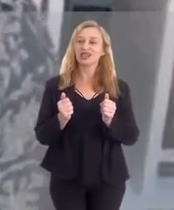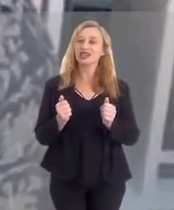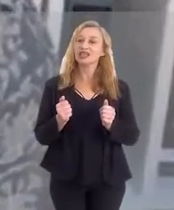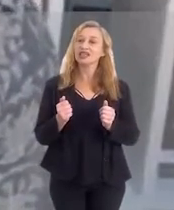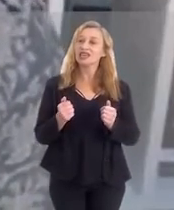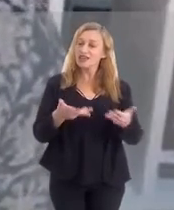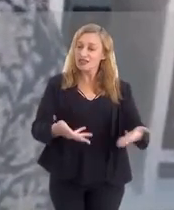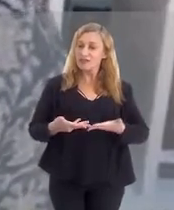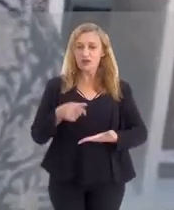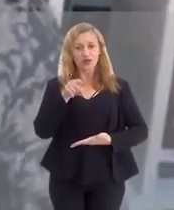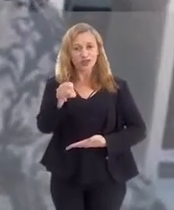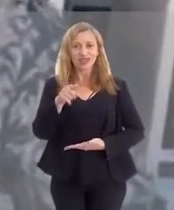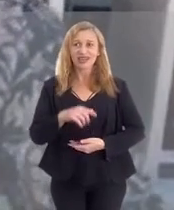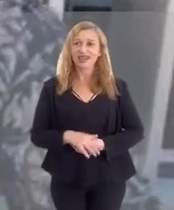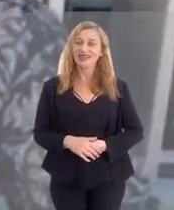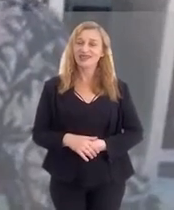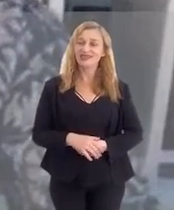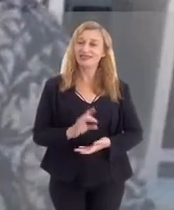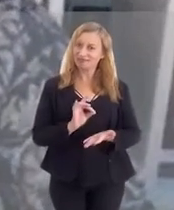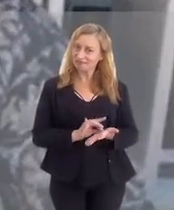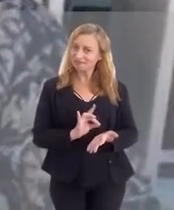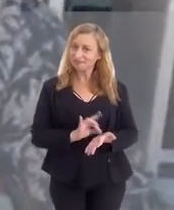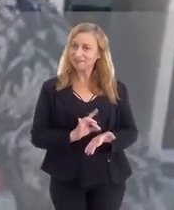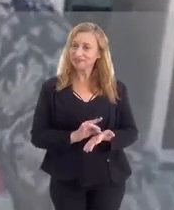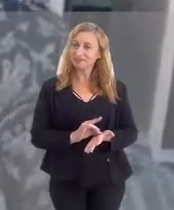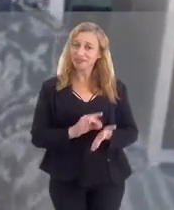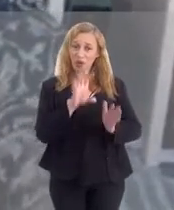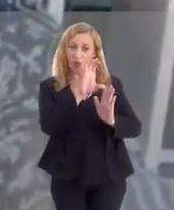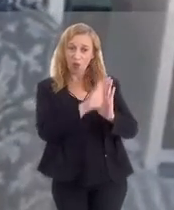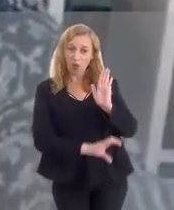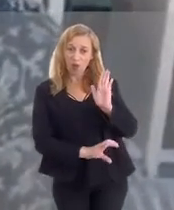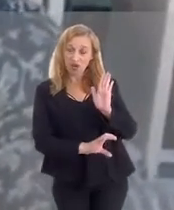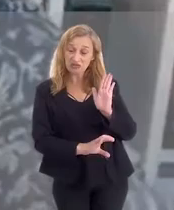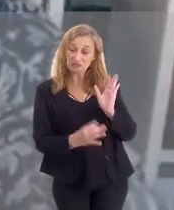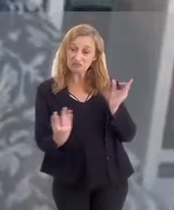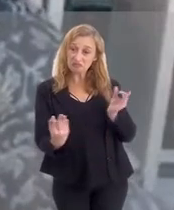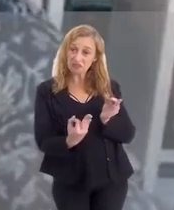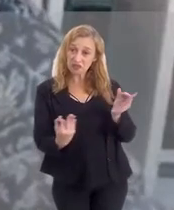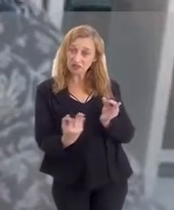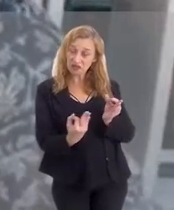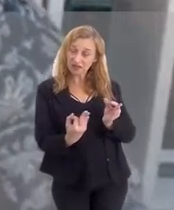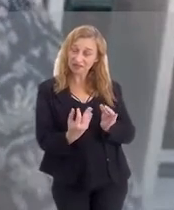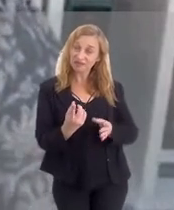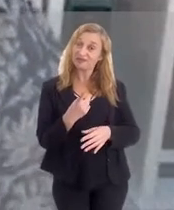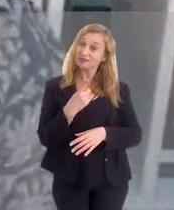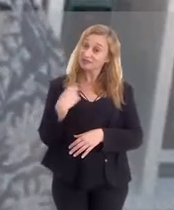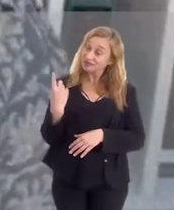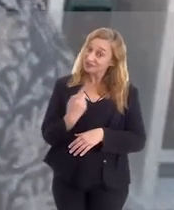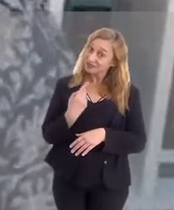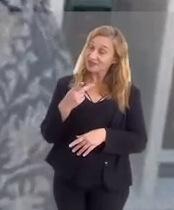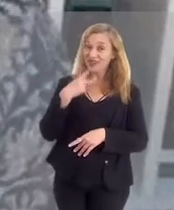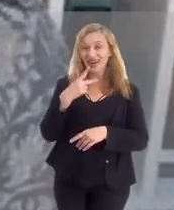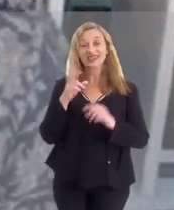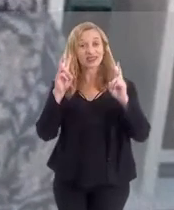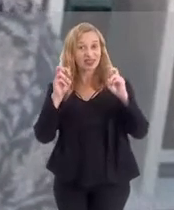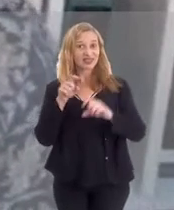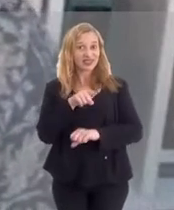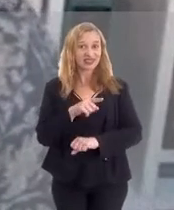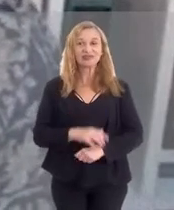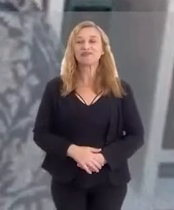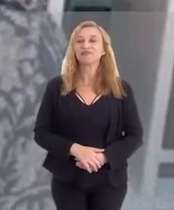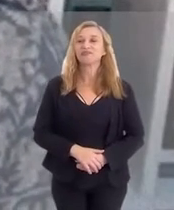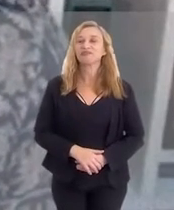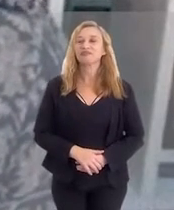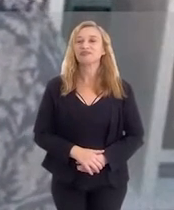grande recebê-la. Você é dona realmente de um currículo bastante singular e nós vamos exatamente trabalhar com isso